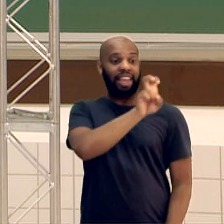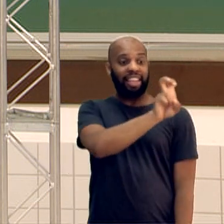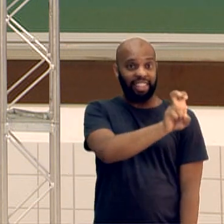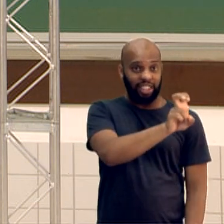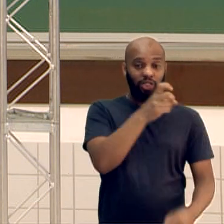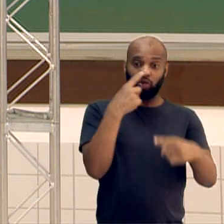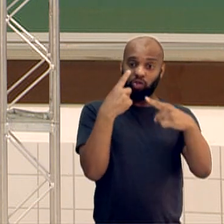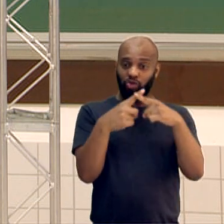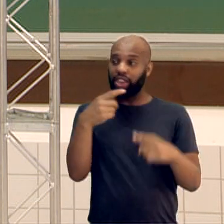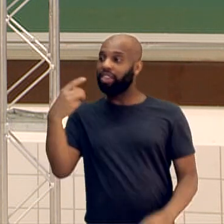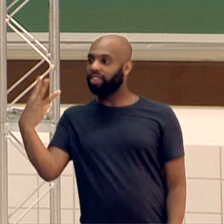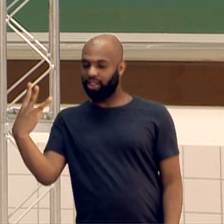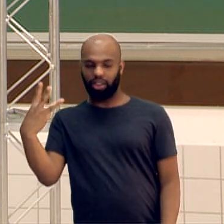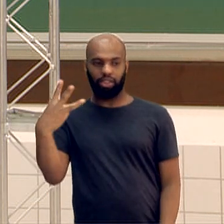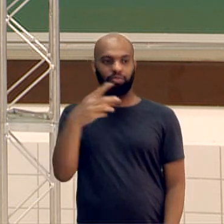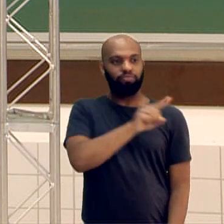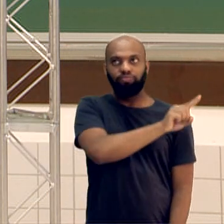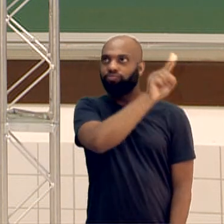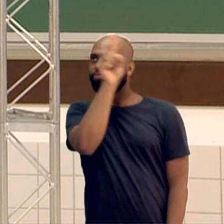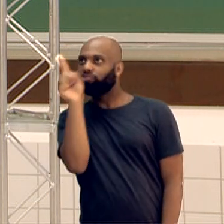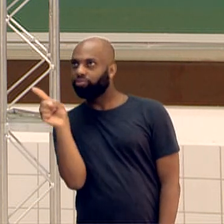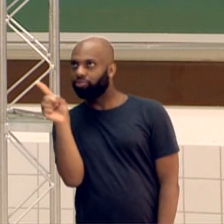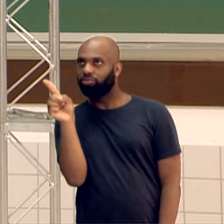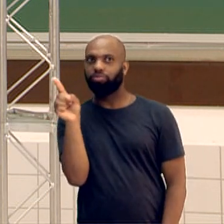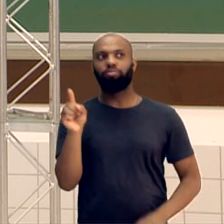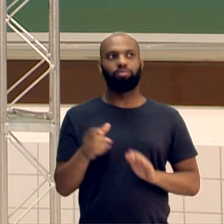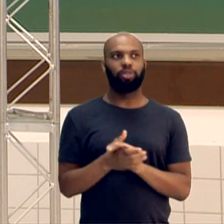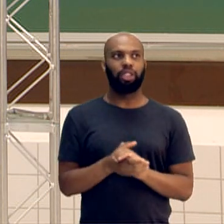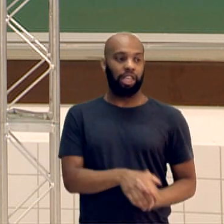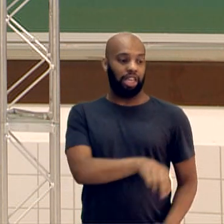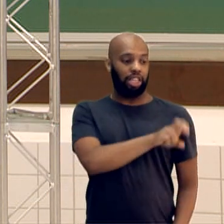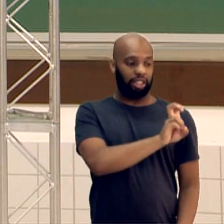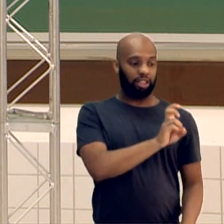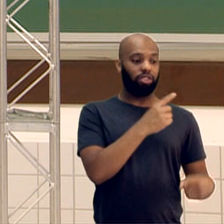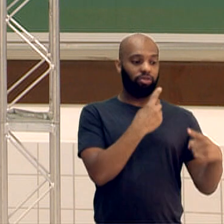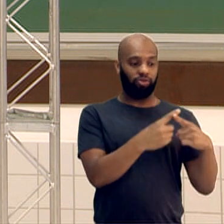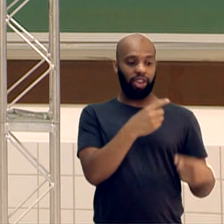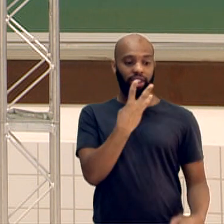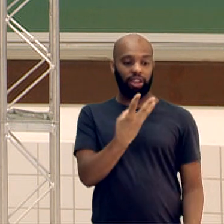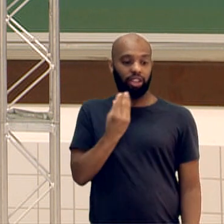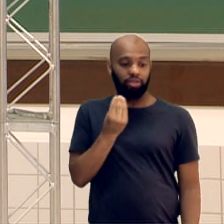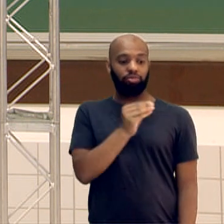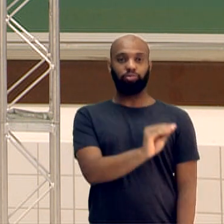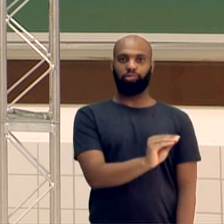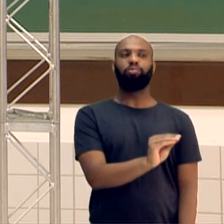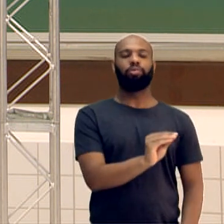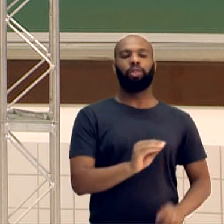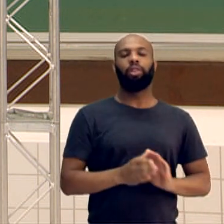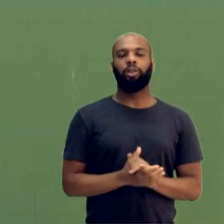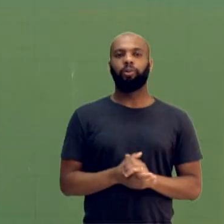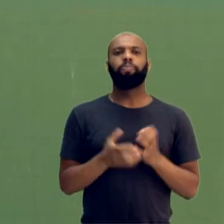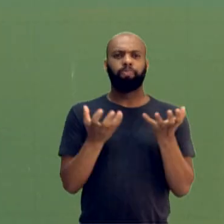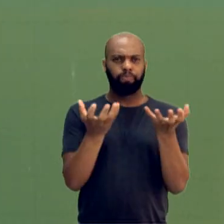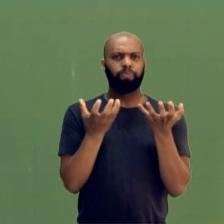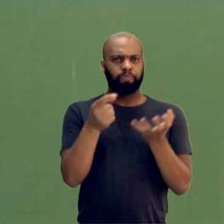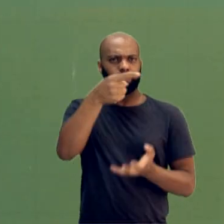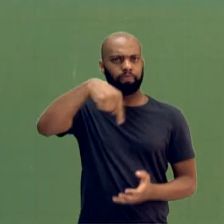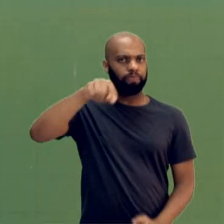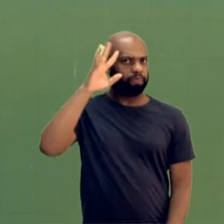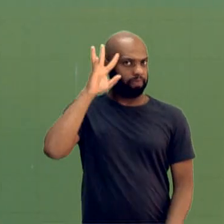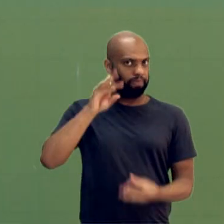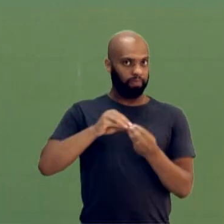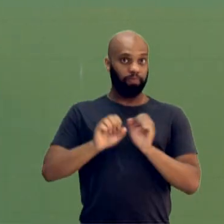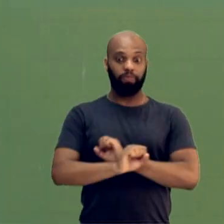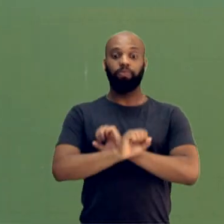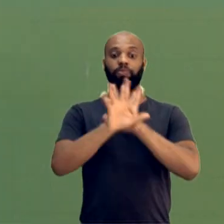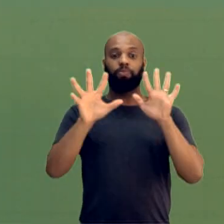vezes 3, ou seja, e vou separar, tá? Porque eu quero separar para que você entenda da onde está